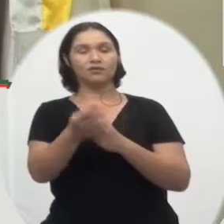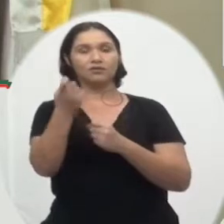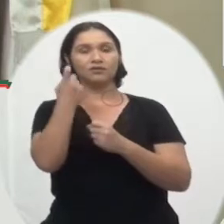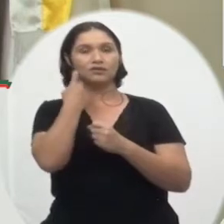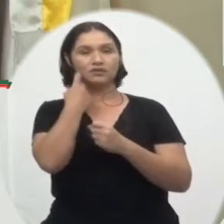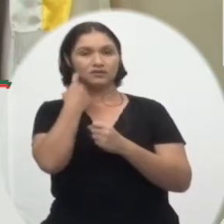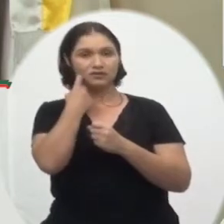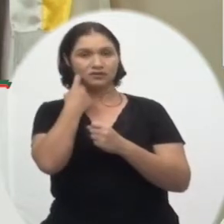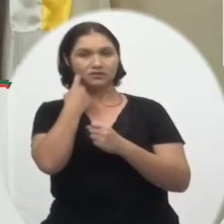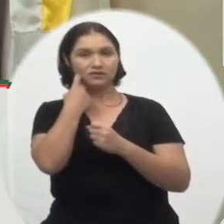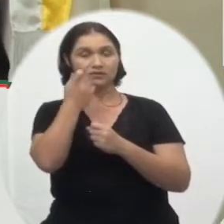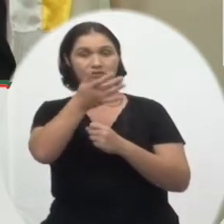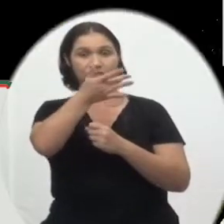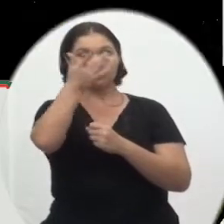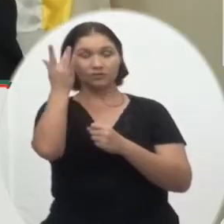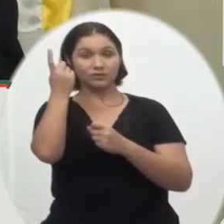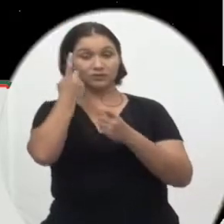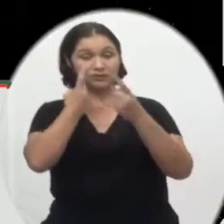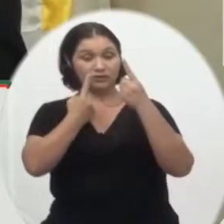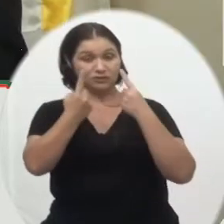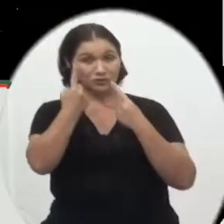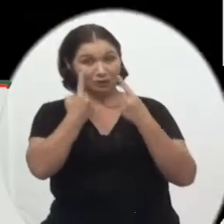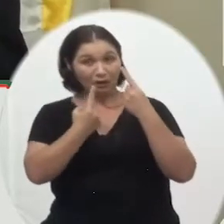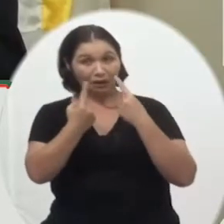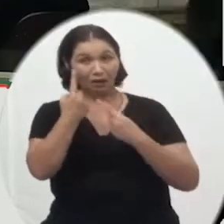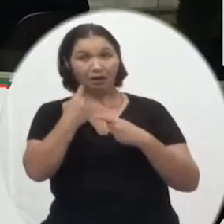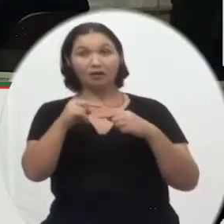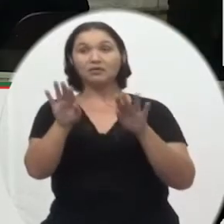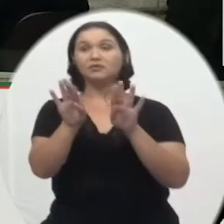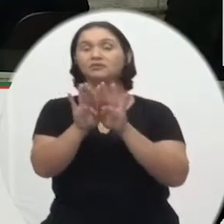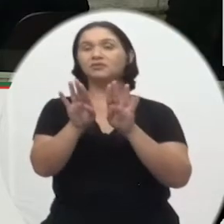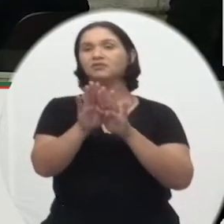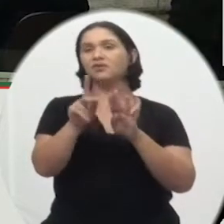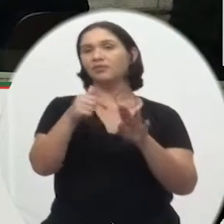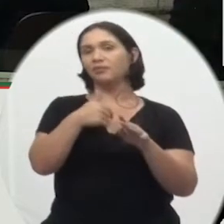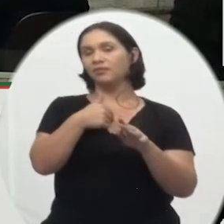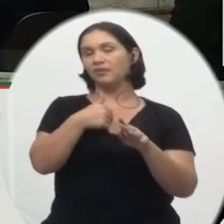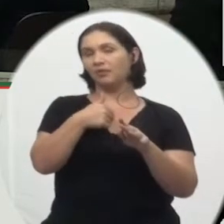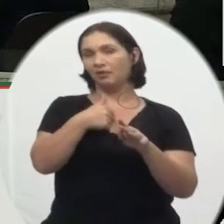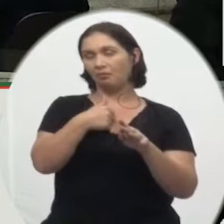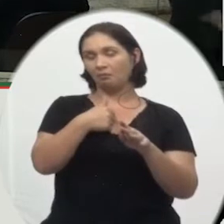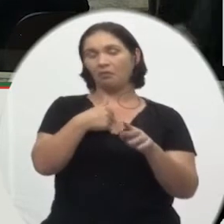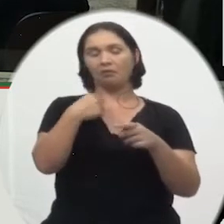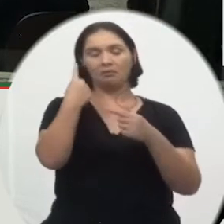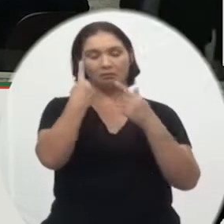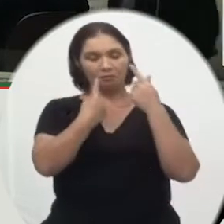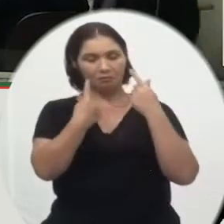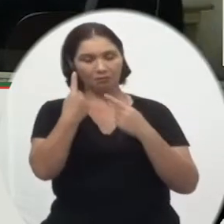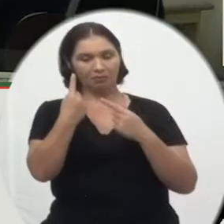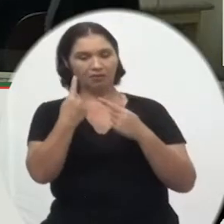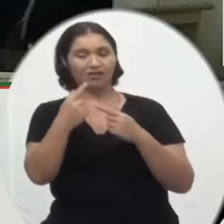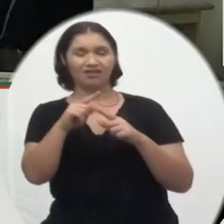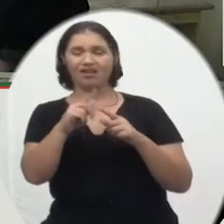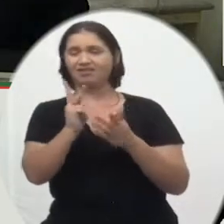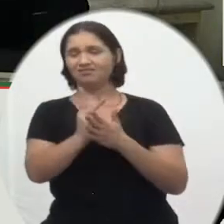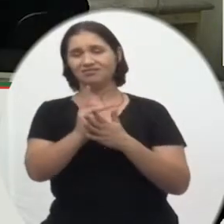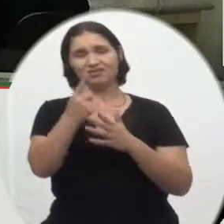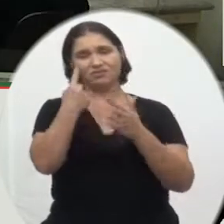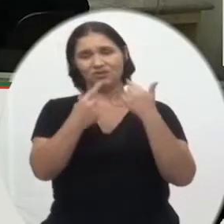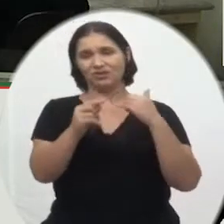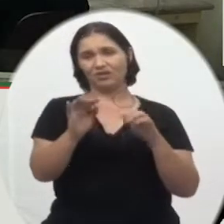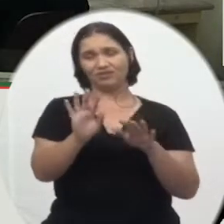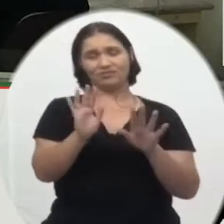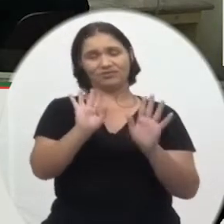choraram. Eu chorar já é fácil, né? Porque eu choro em final de novela. Mas, enfim. Mas cada presidente que esteve lá,